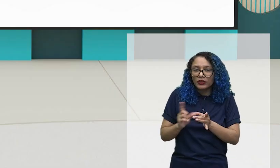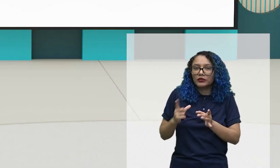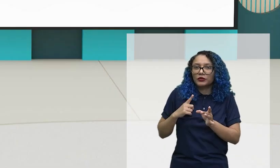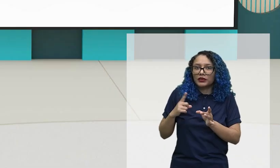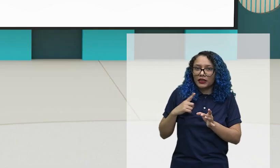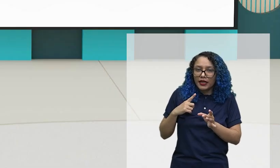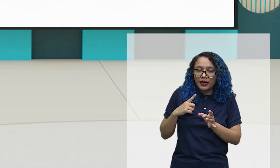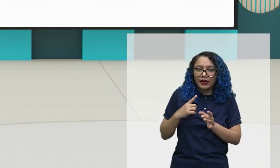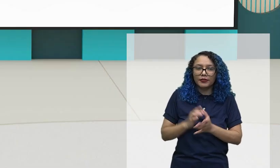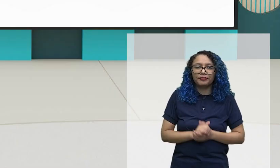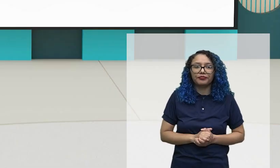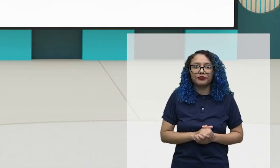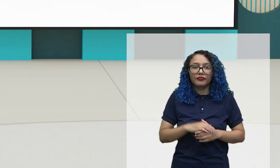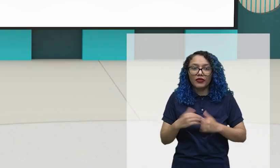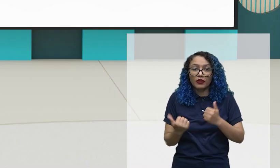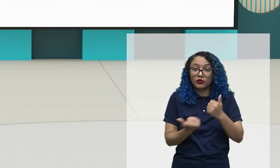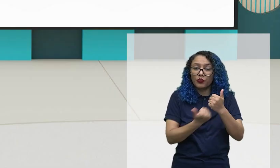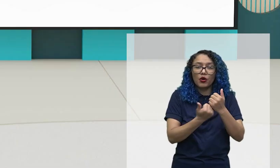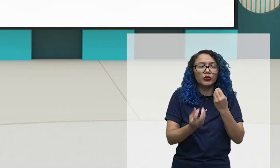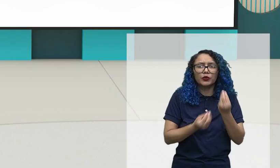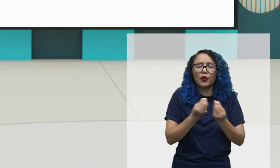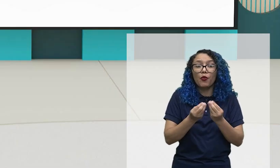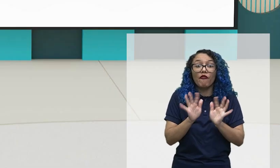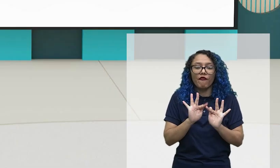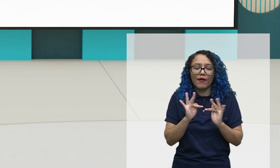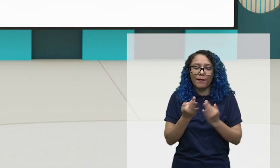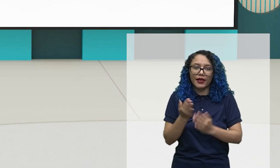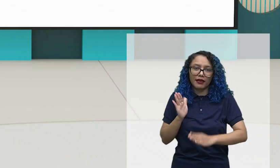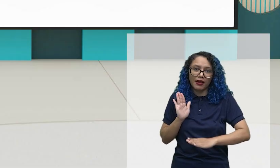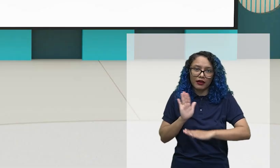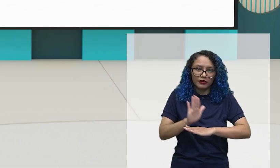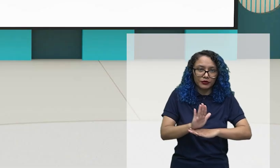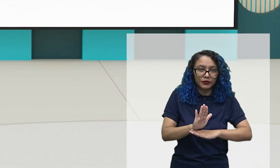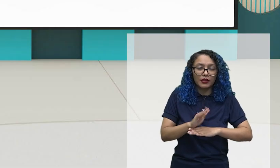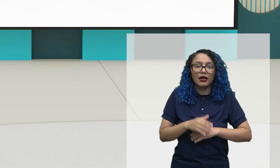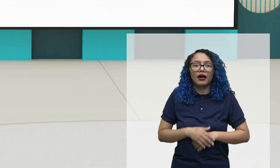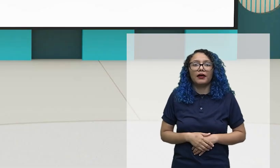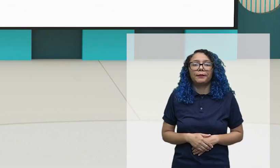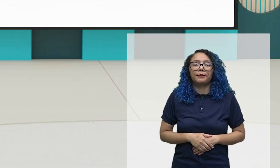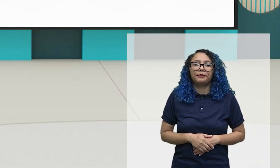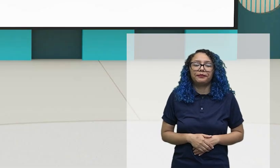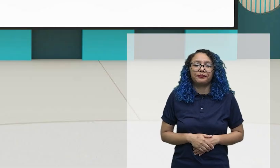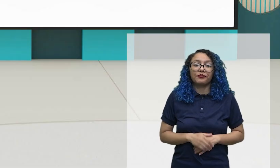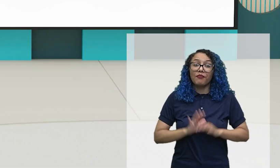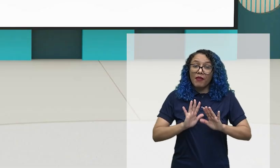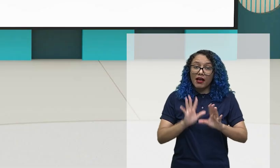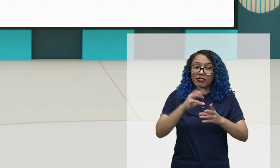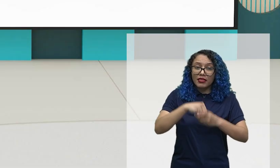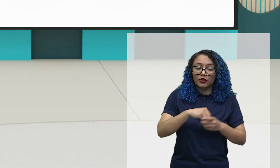Então, existe um contexto e normalmente esse suporte é feito por famílias. Mas quando